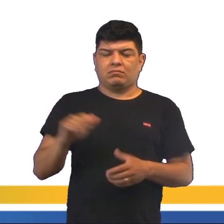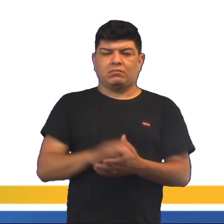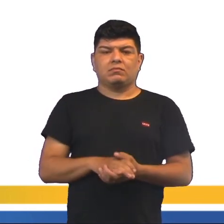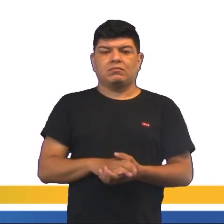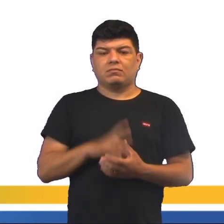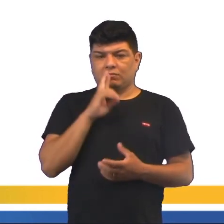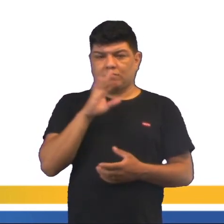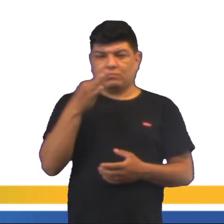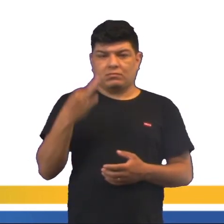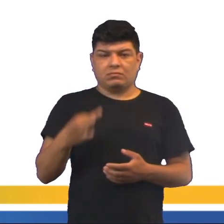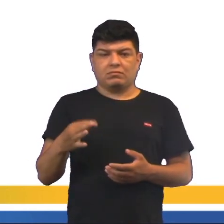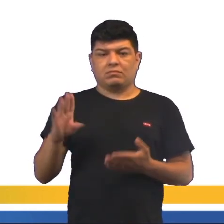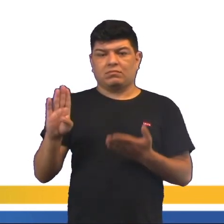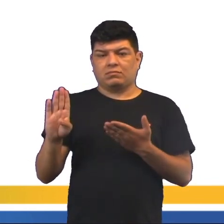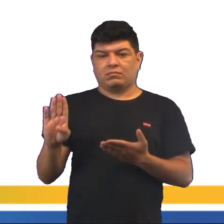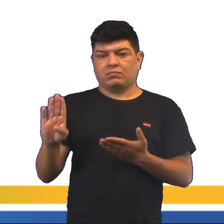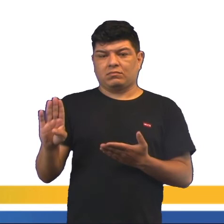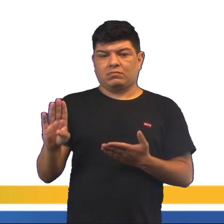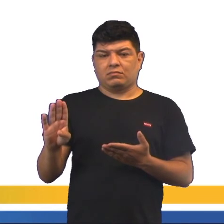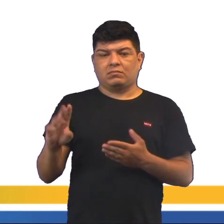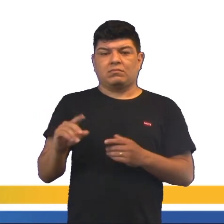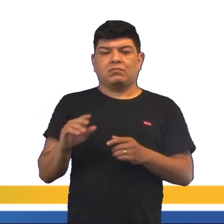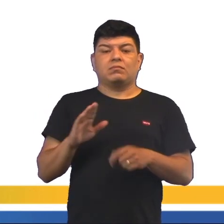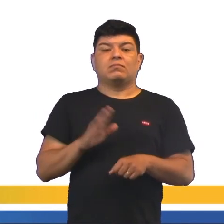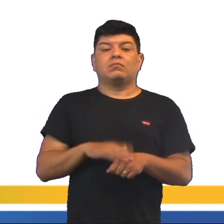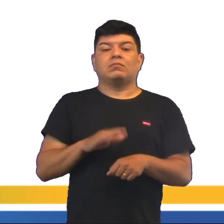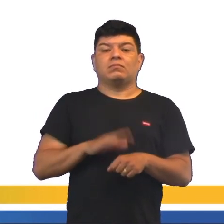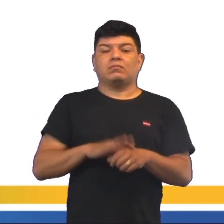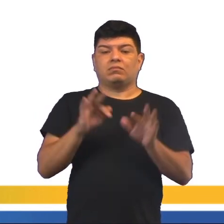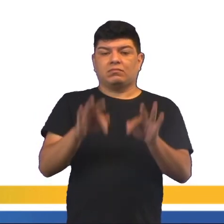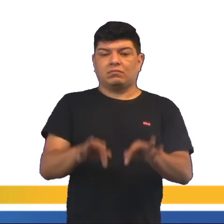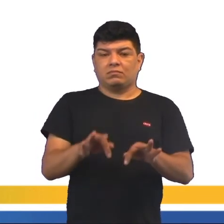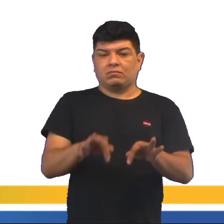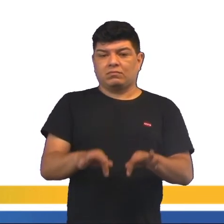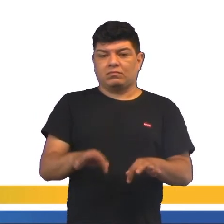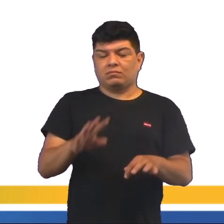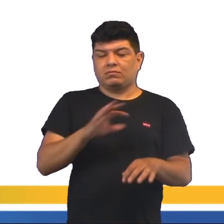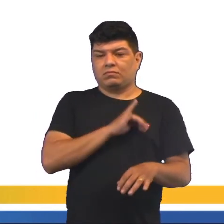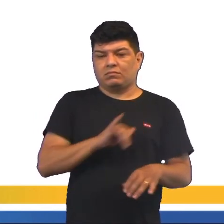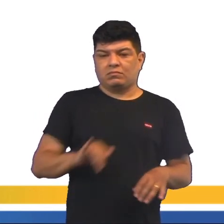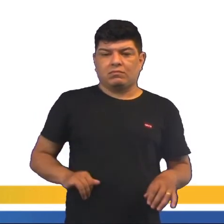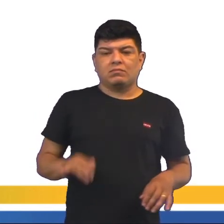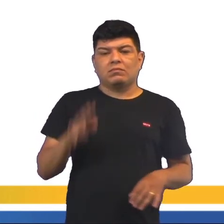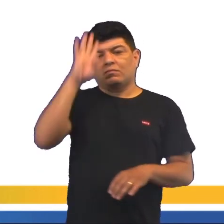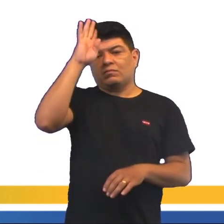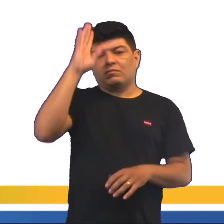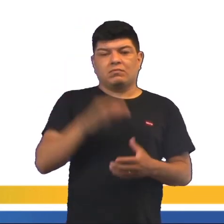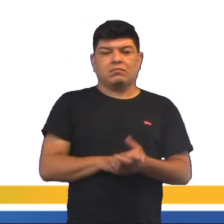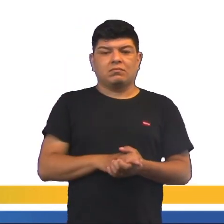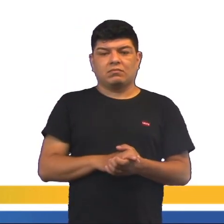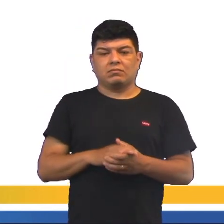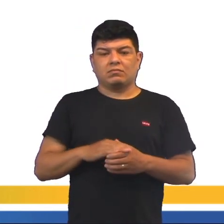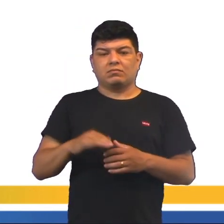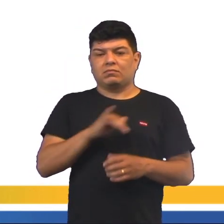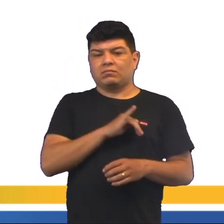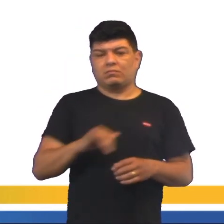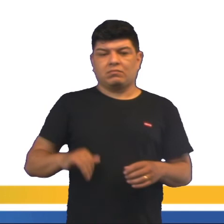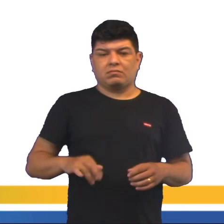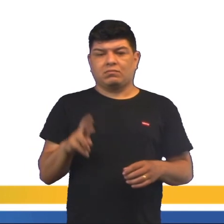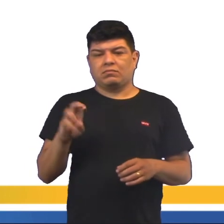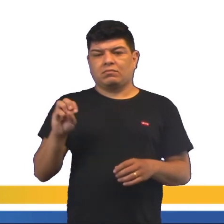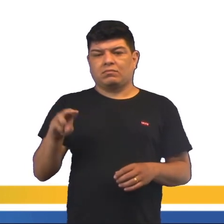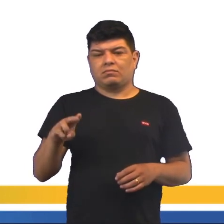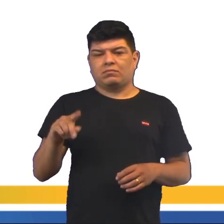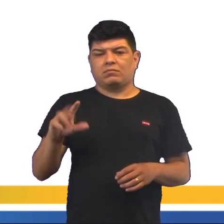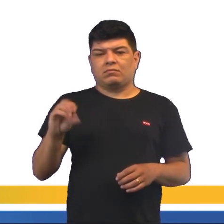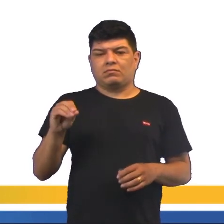A resposta certa é a letra B, né? O que marca aí o fim do Império Romano, definitivamente, é a destituição do imperador Rômulo